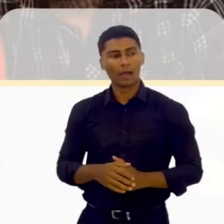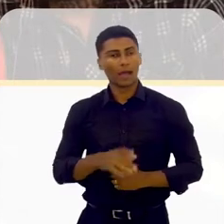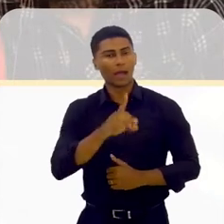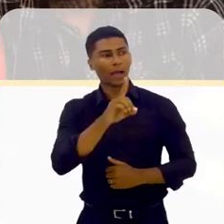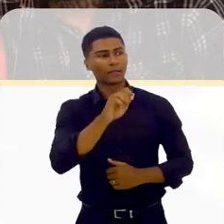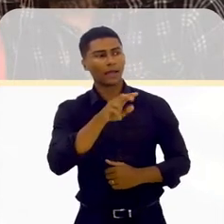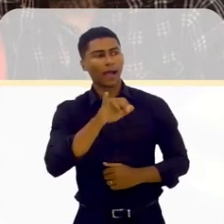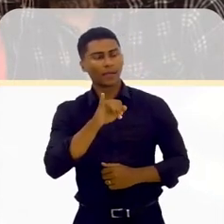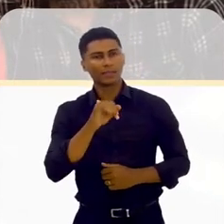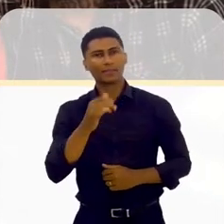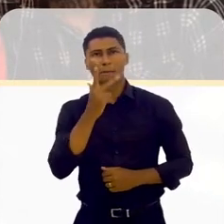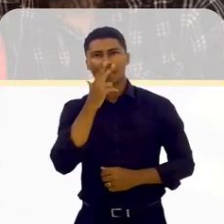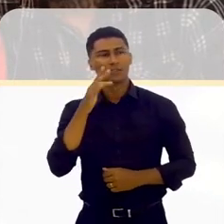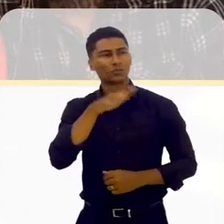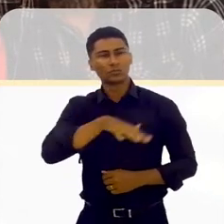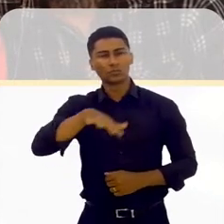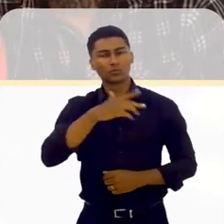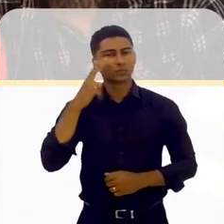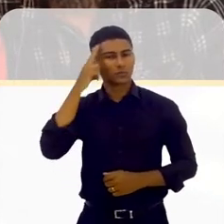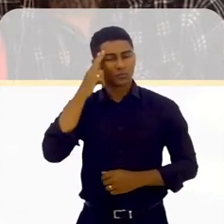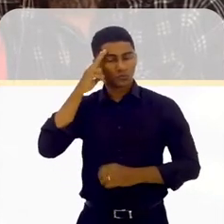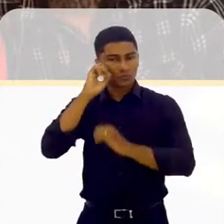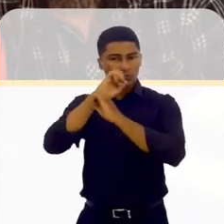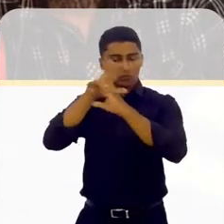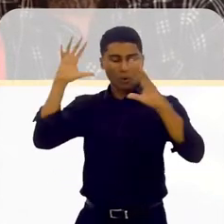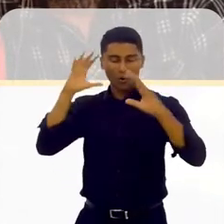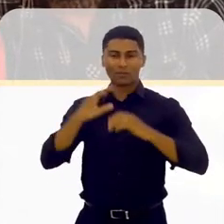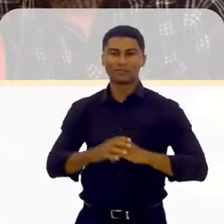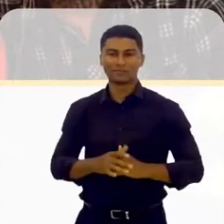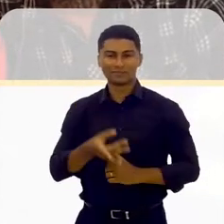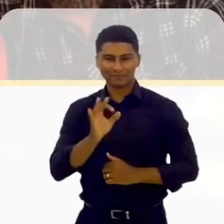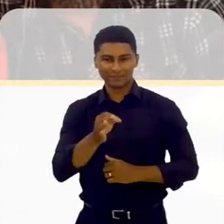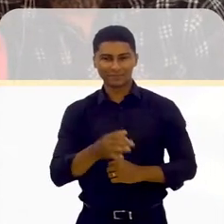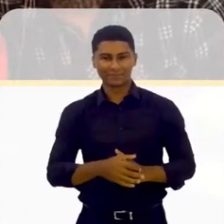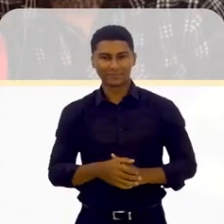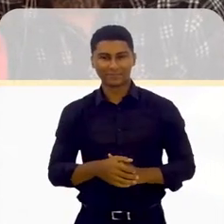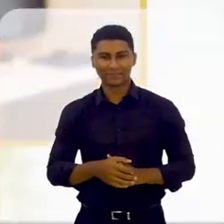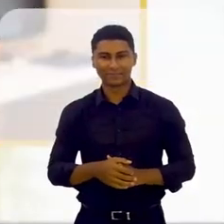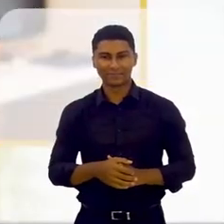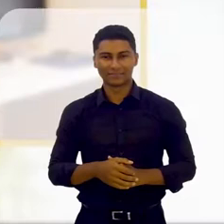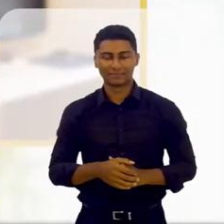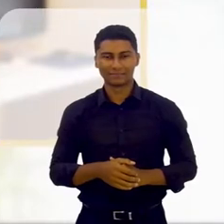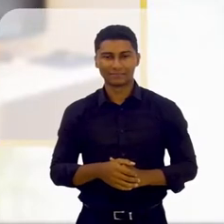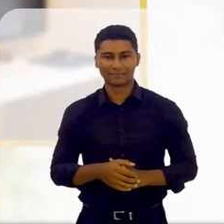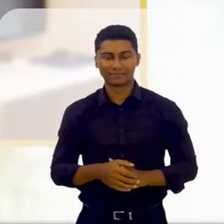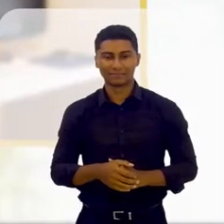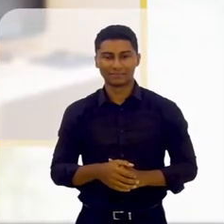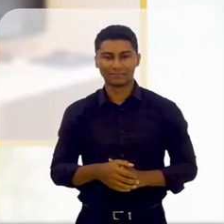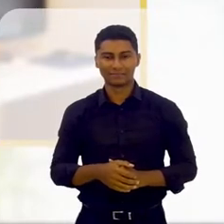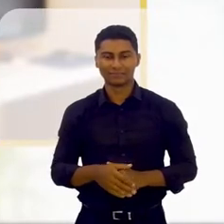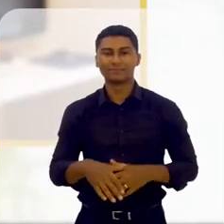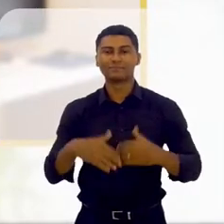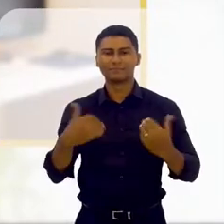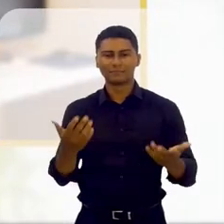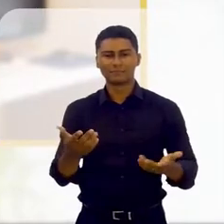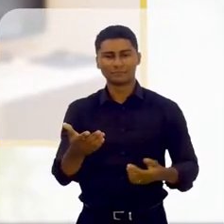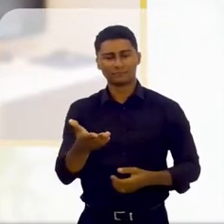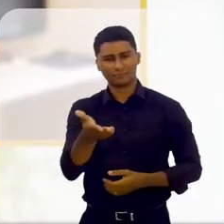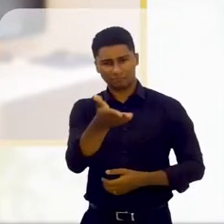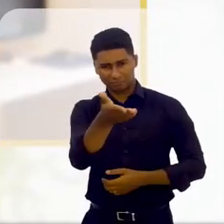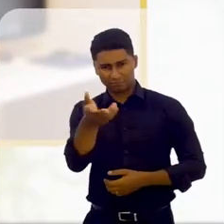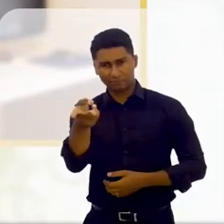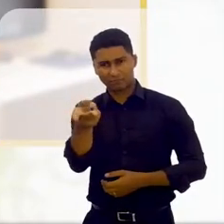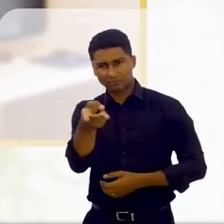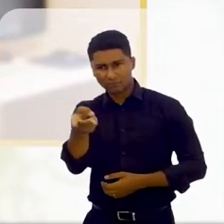Dani, tudo na vida é sonho. Você sonha com isso, você sonha com aquilo, você sonha com aquilo outro. Essa